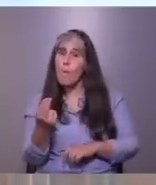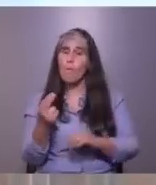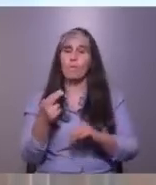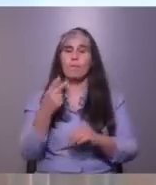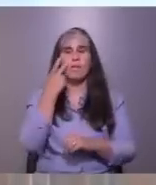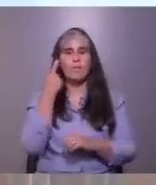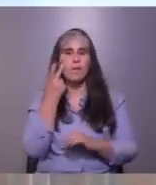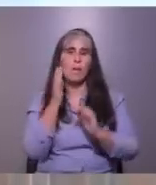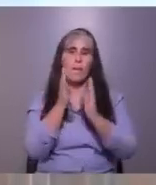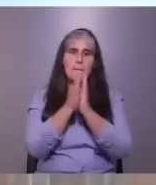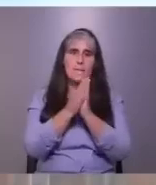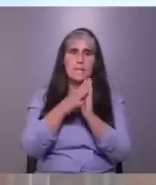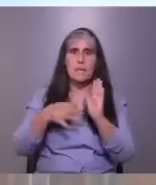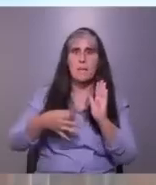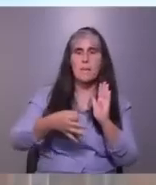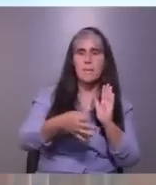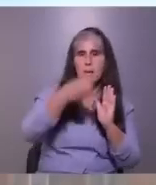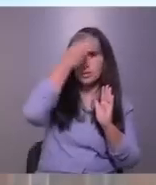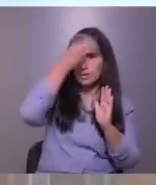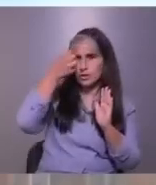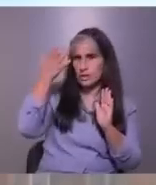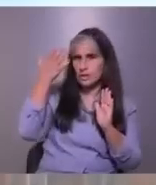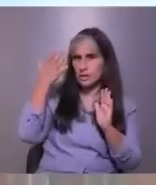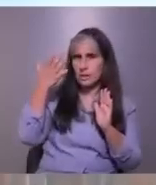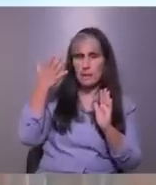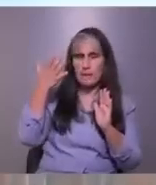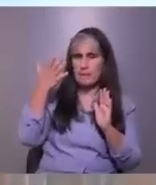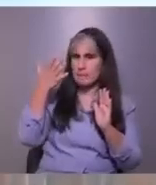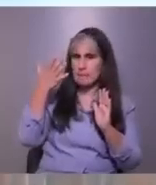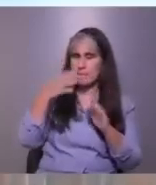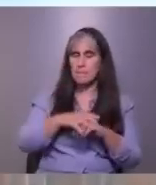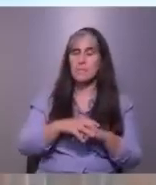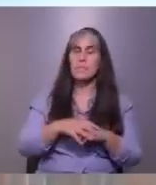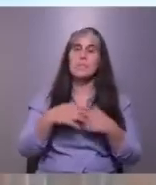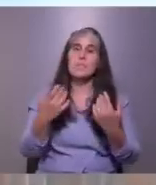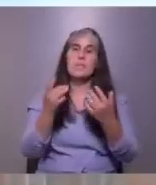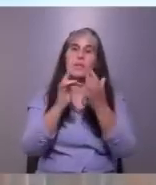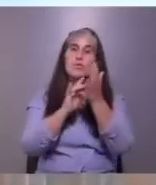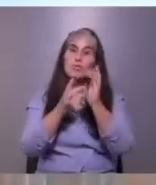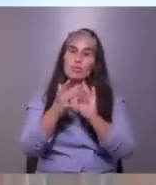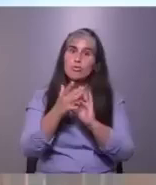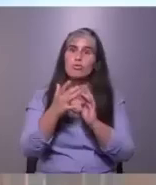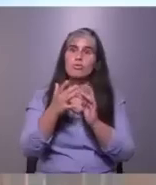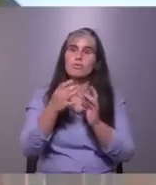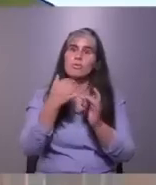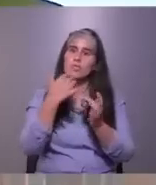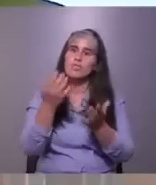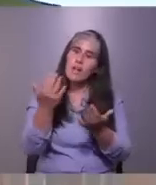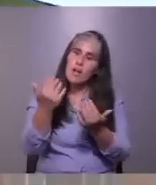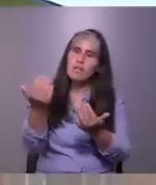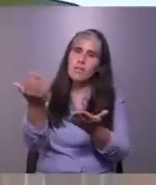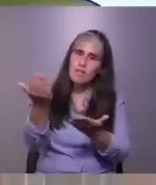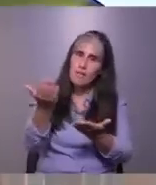cristã. É junto de Cristo que somos convidados a recuperar forças e a